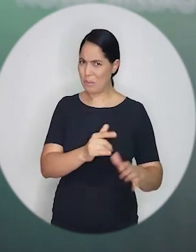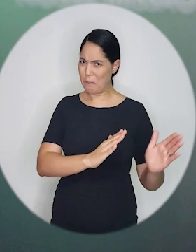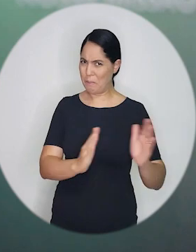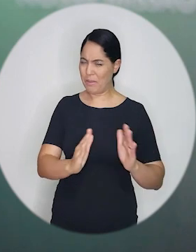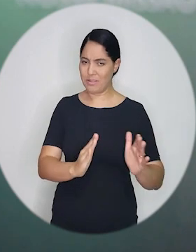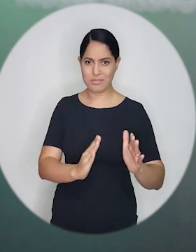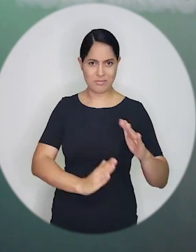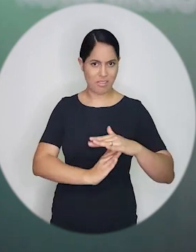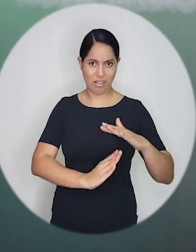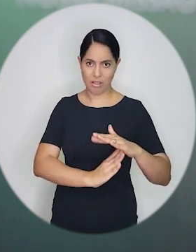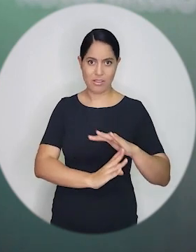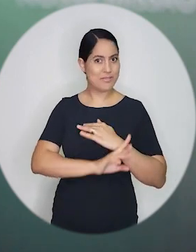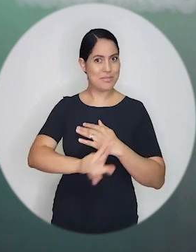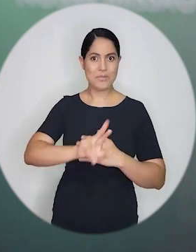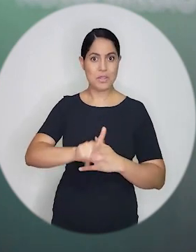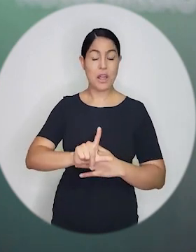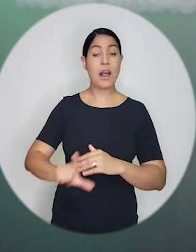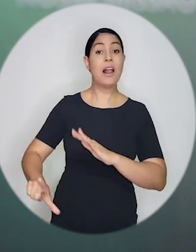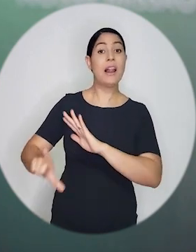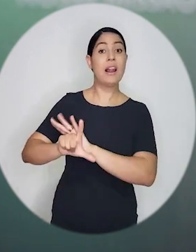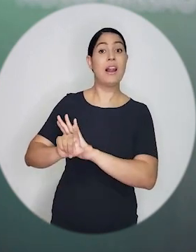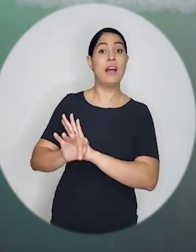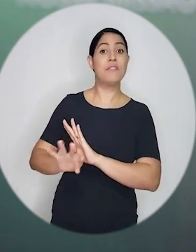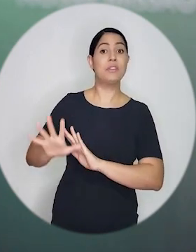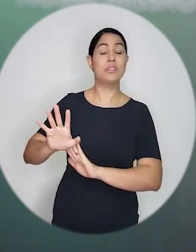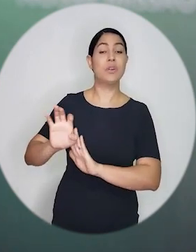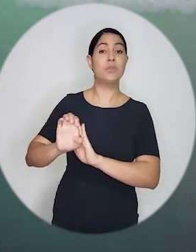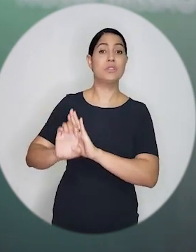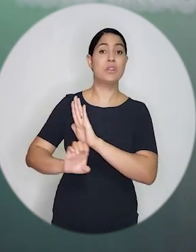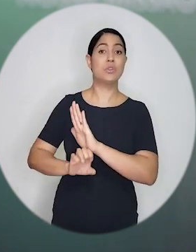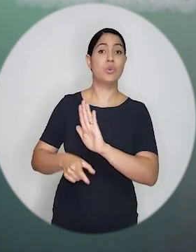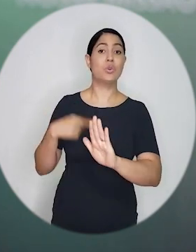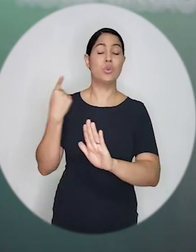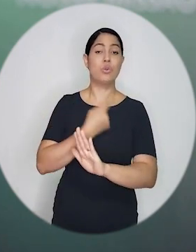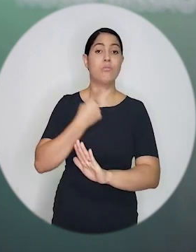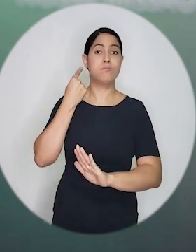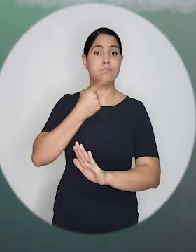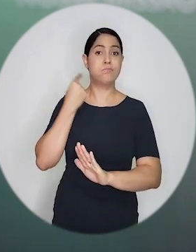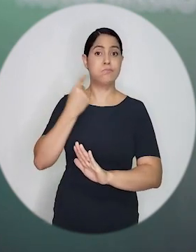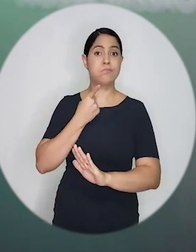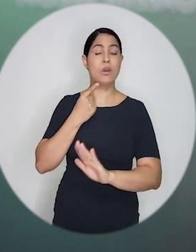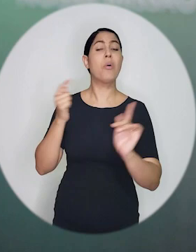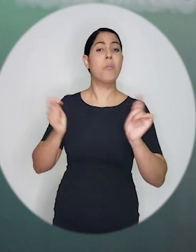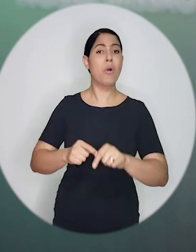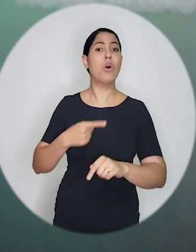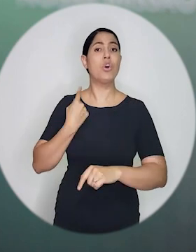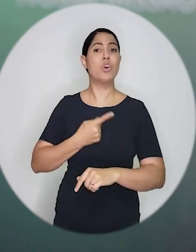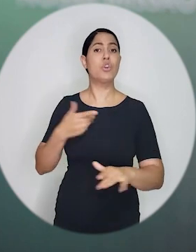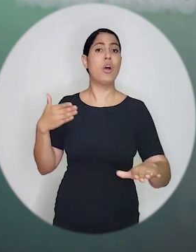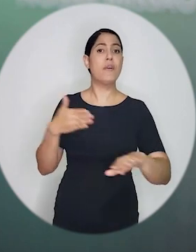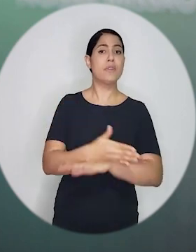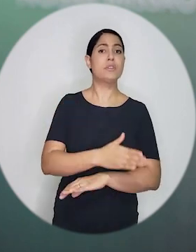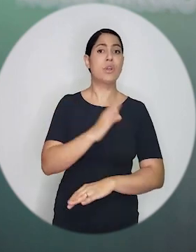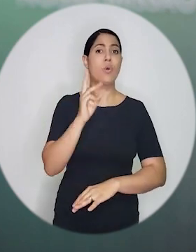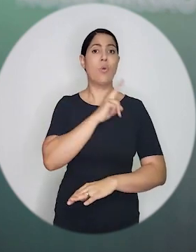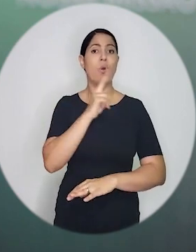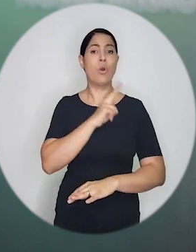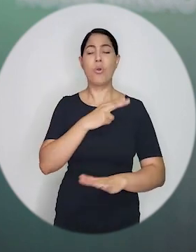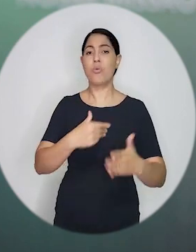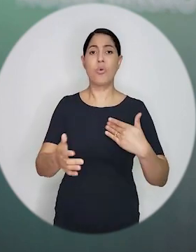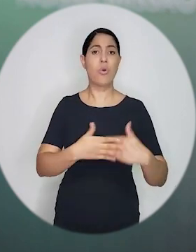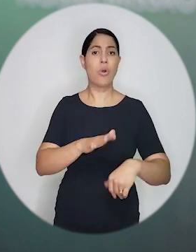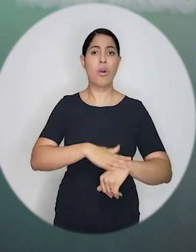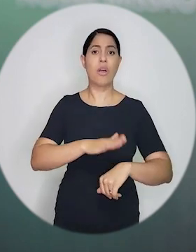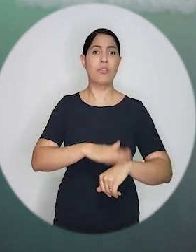Não existe isso. A lei federal, o artigo 7º do Estatuto, garante vista imediata da advocacia